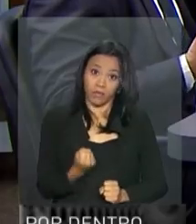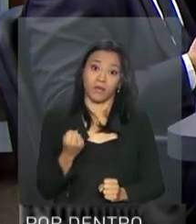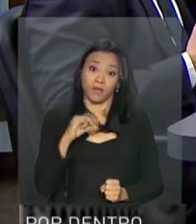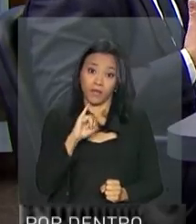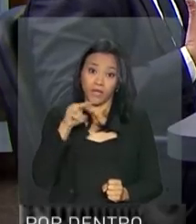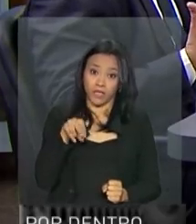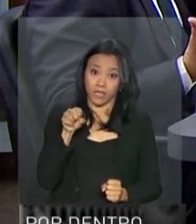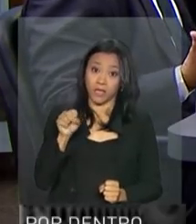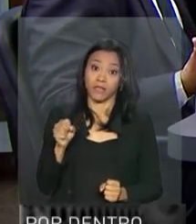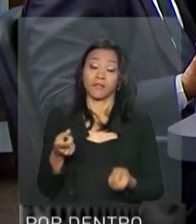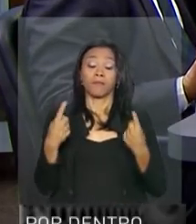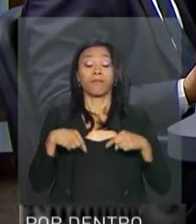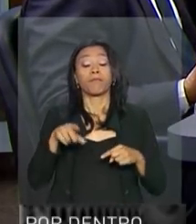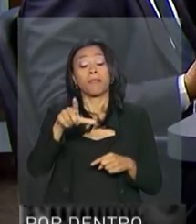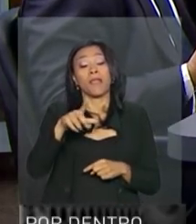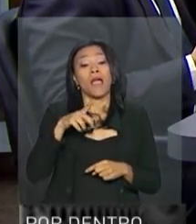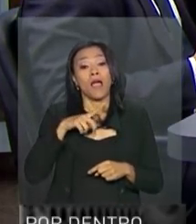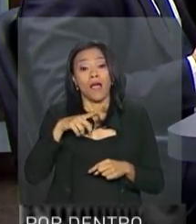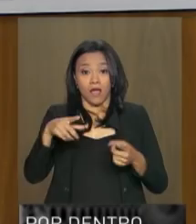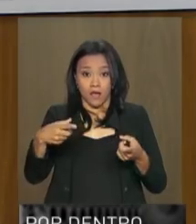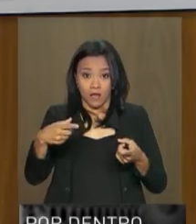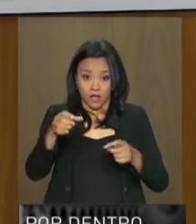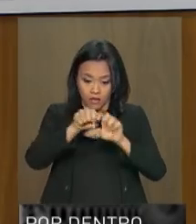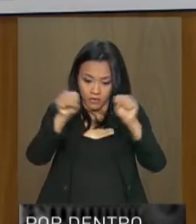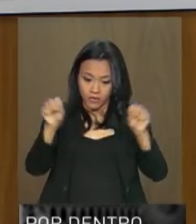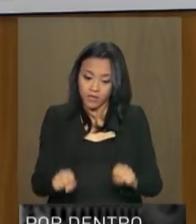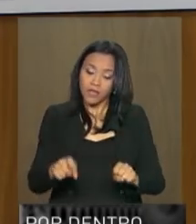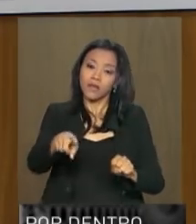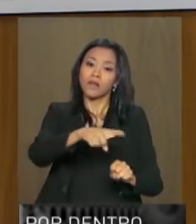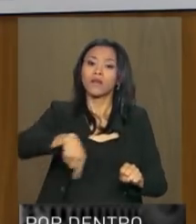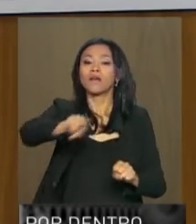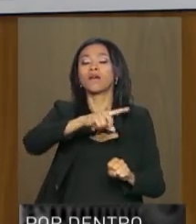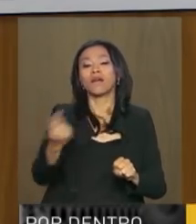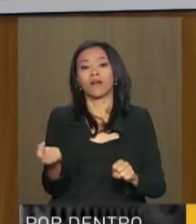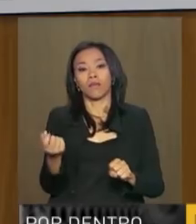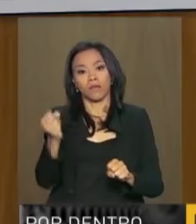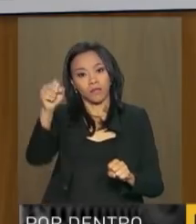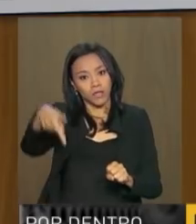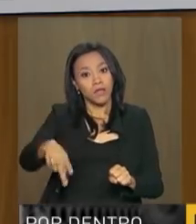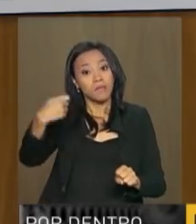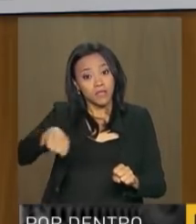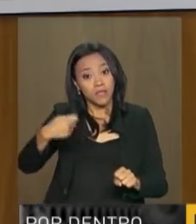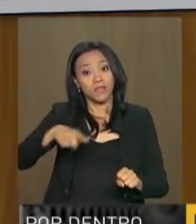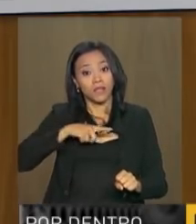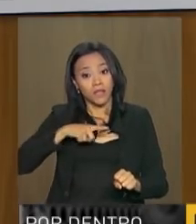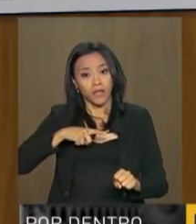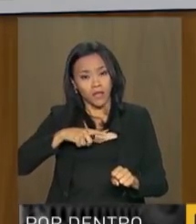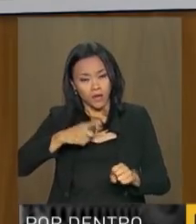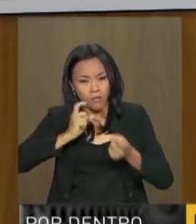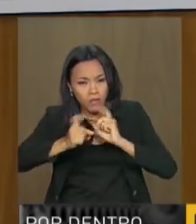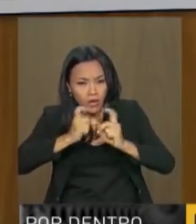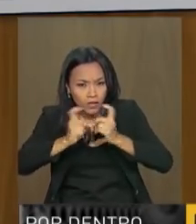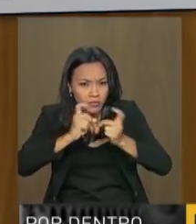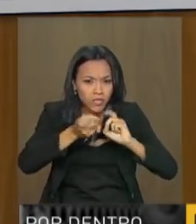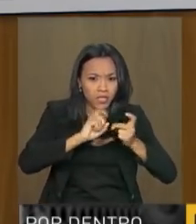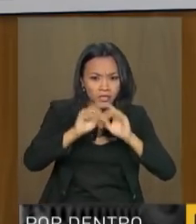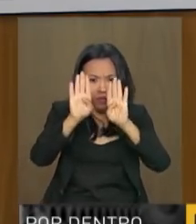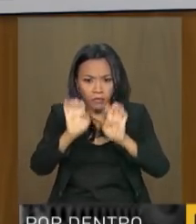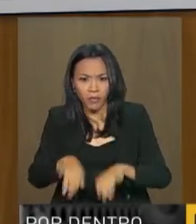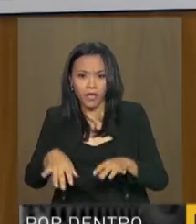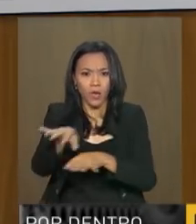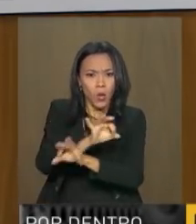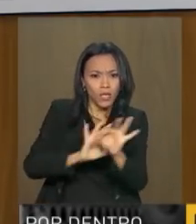por avanços administrativos, né? Então, o que ocorre? Mas a reforma da Previdência é necessária. Você não vai conseguir fazer